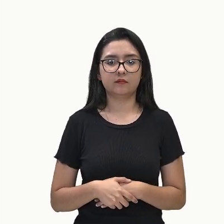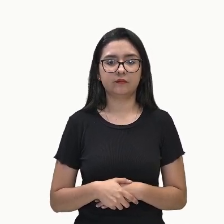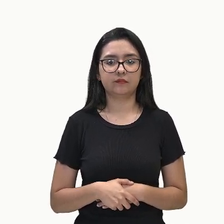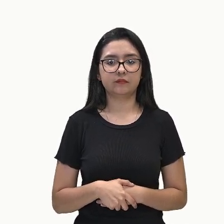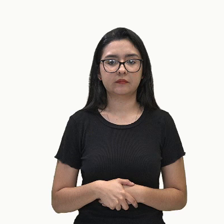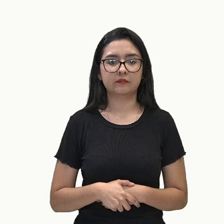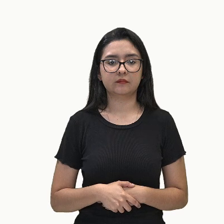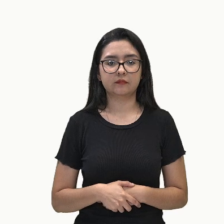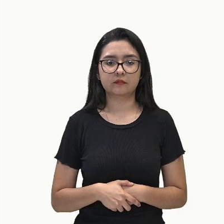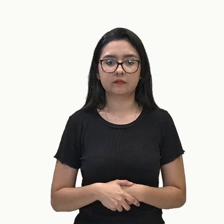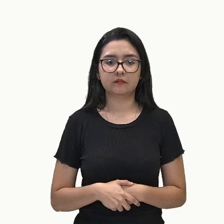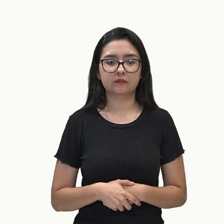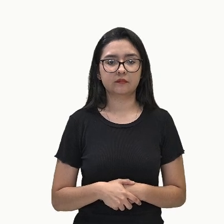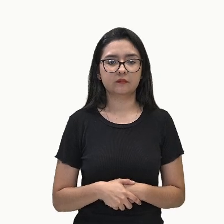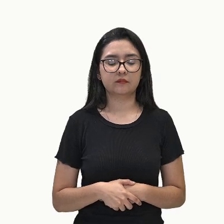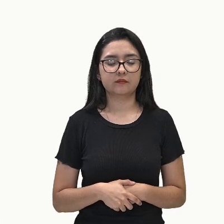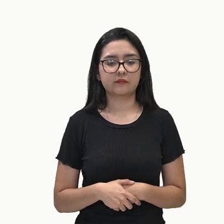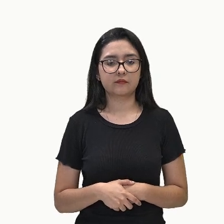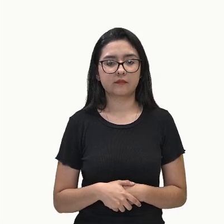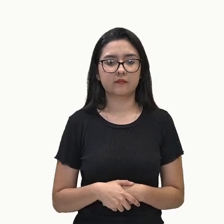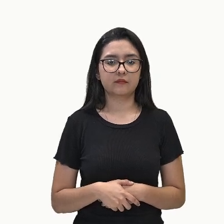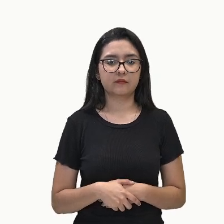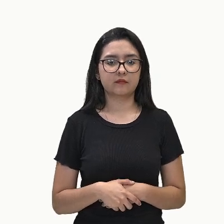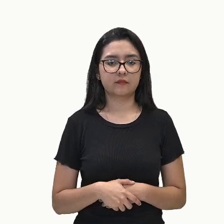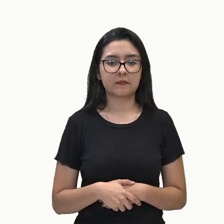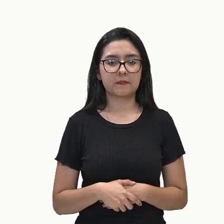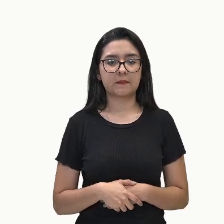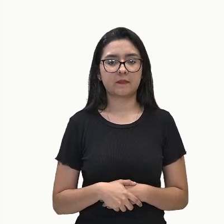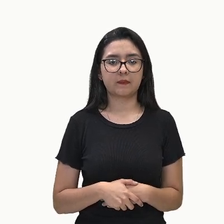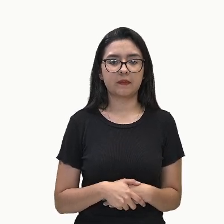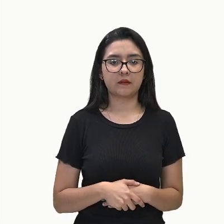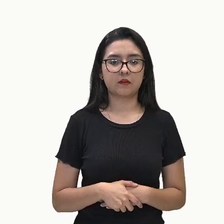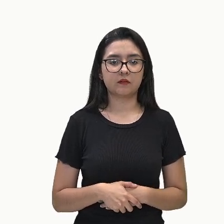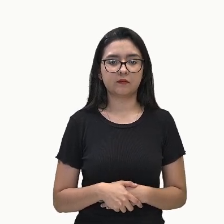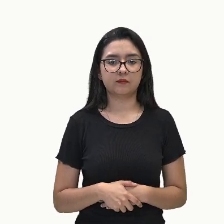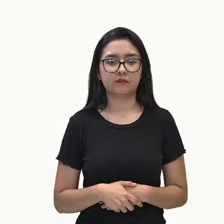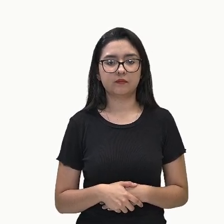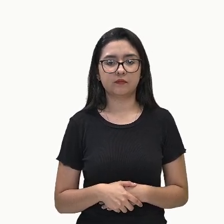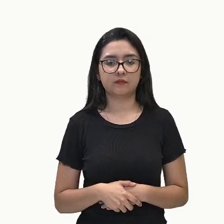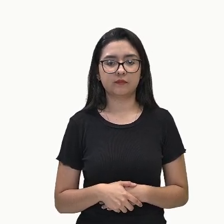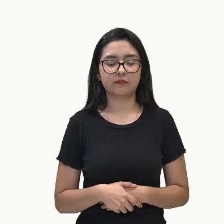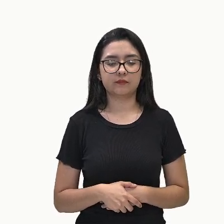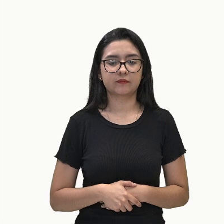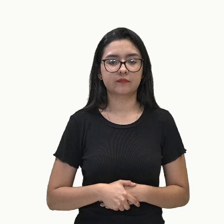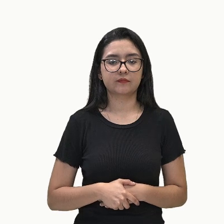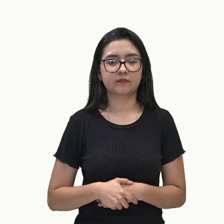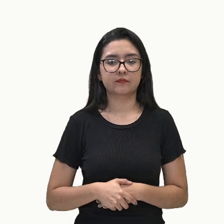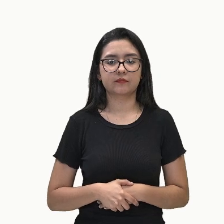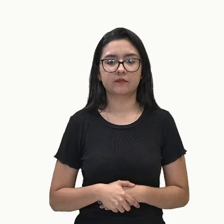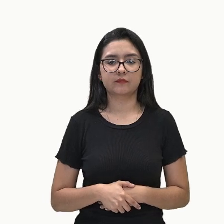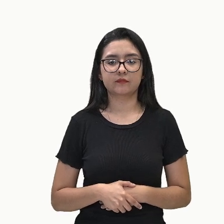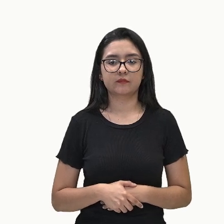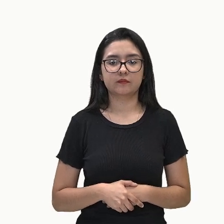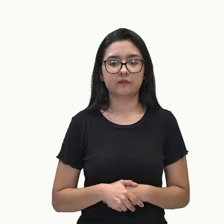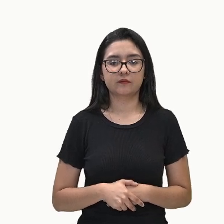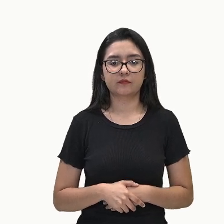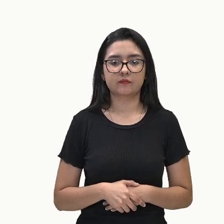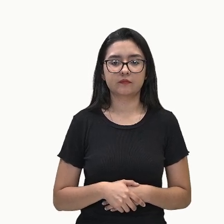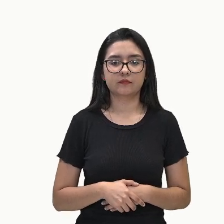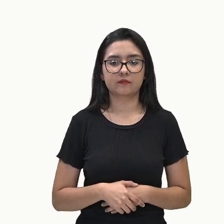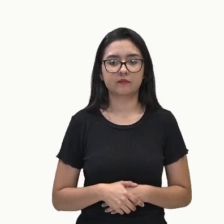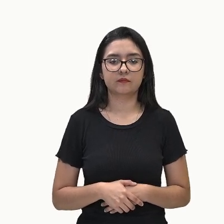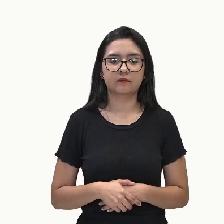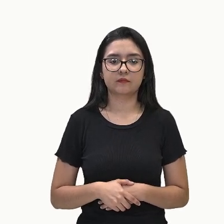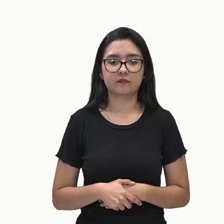habla, la declusión, la voz y la audição em pessoas